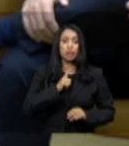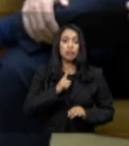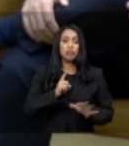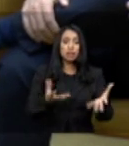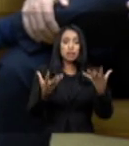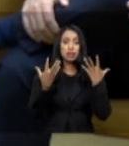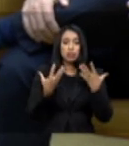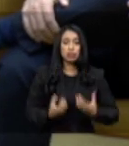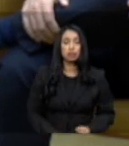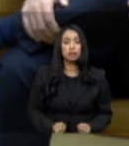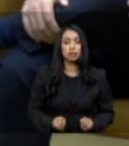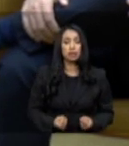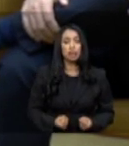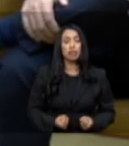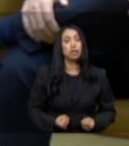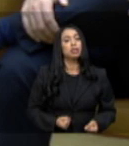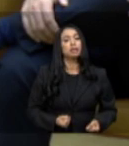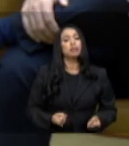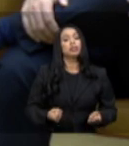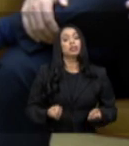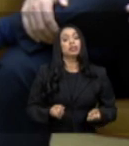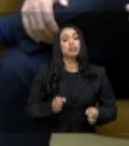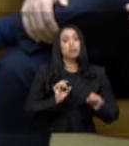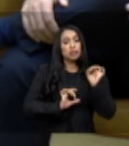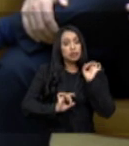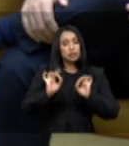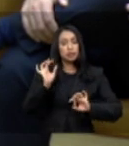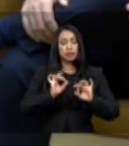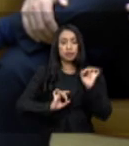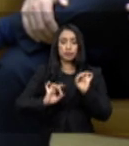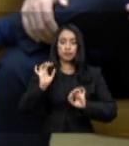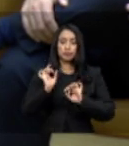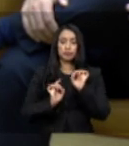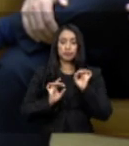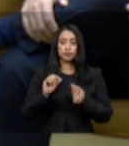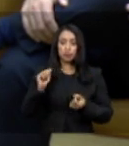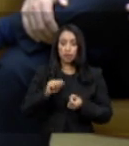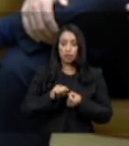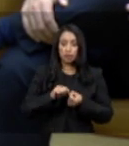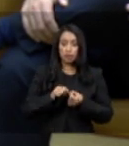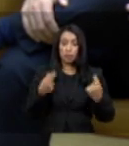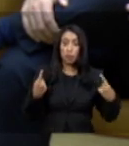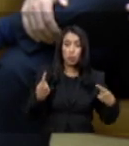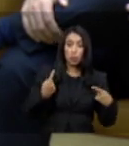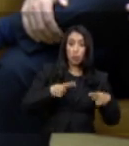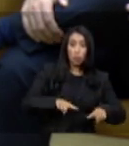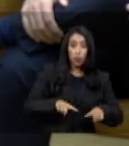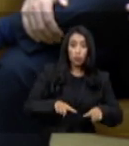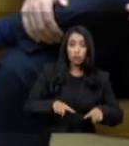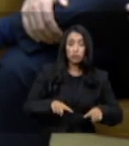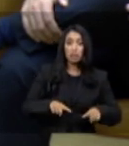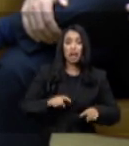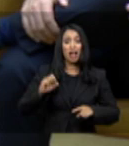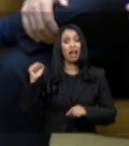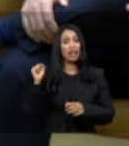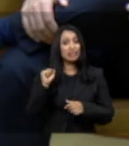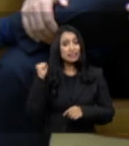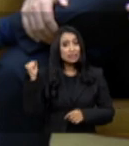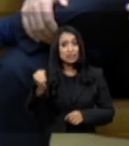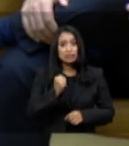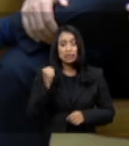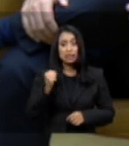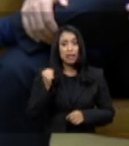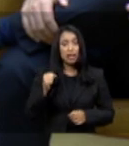sejam adotadas medidas sanitárias específicas no âmbito das prisões brasileiras no sentido se fazer um combate a essa grave crise humanitária que